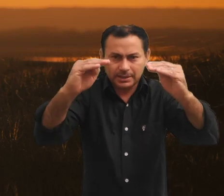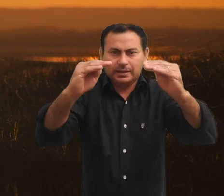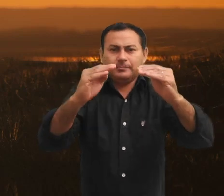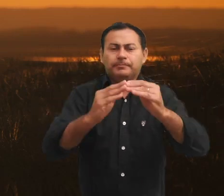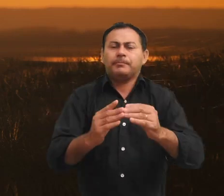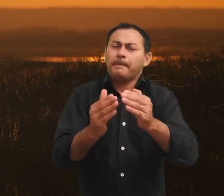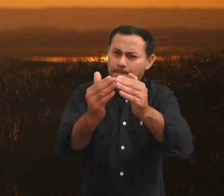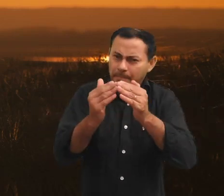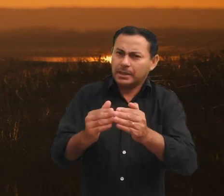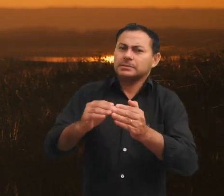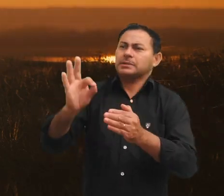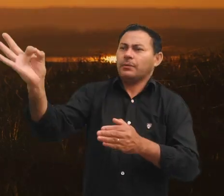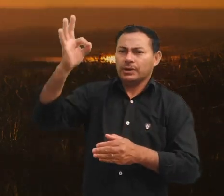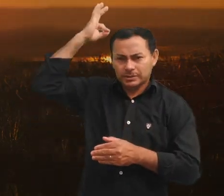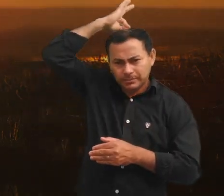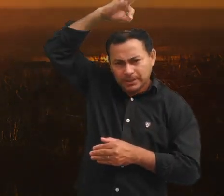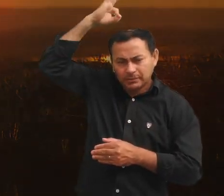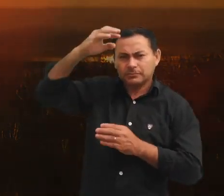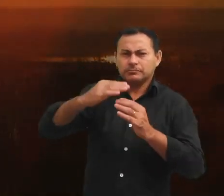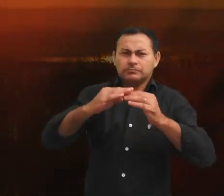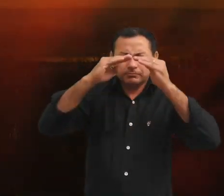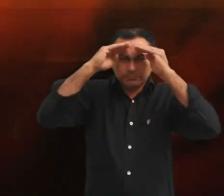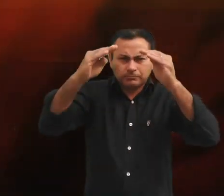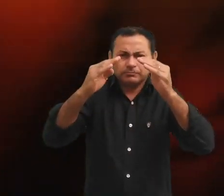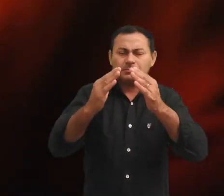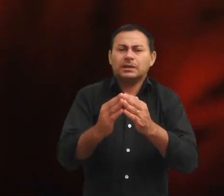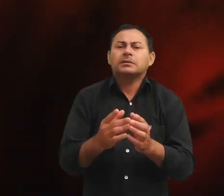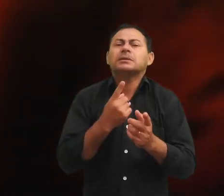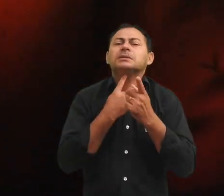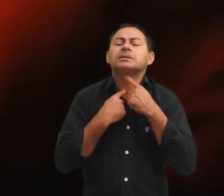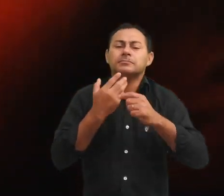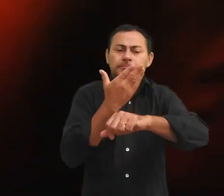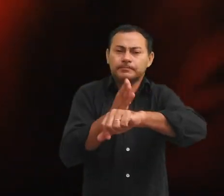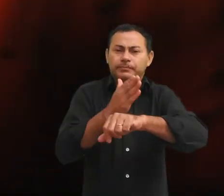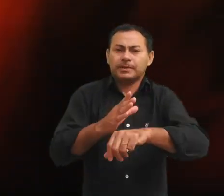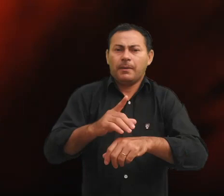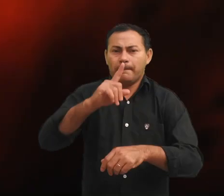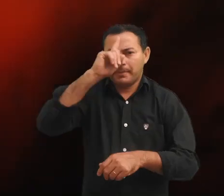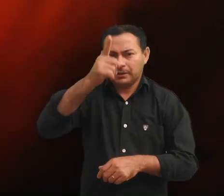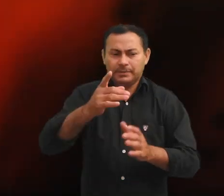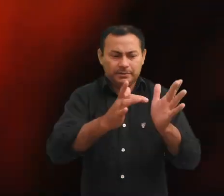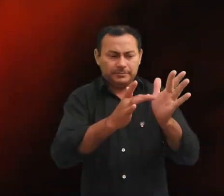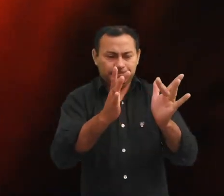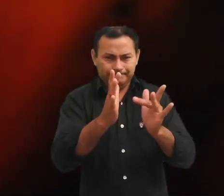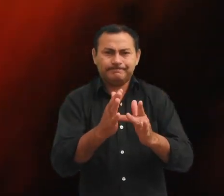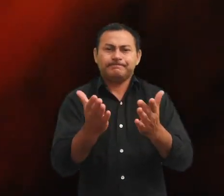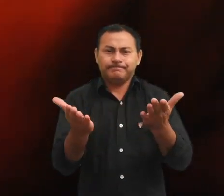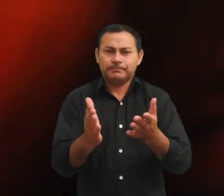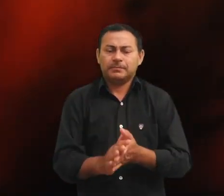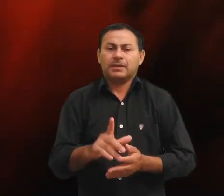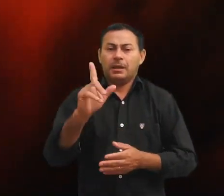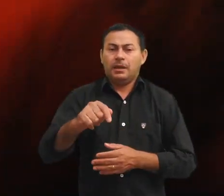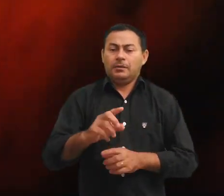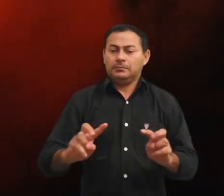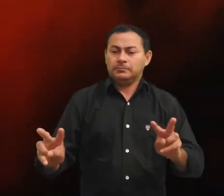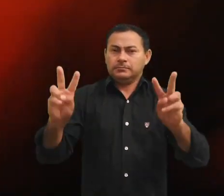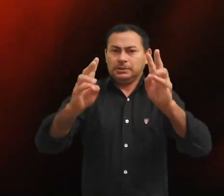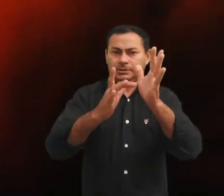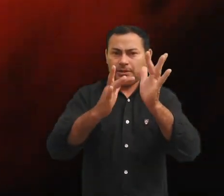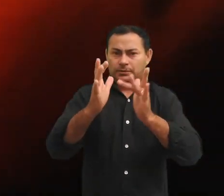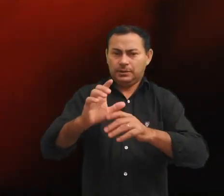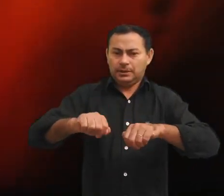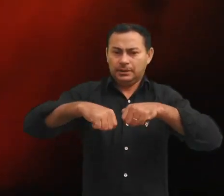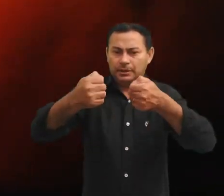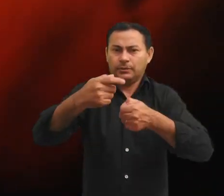para obedecer. Peça o desejo de obedecer e o desejo de praticar os mandamentos de Jesus. Esse